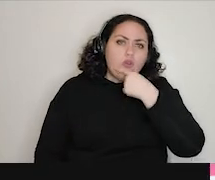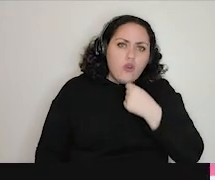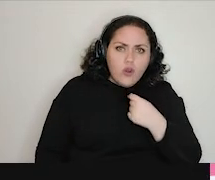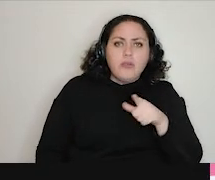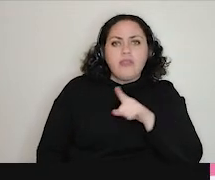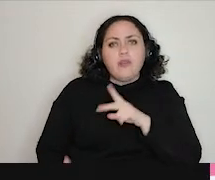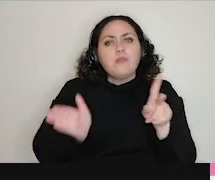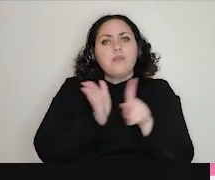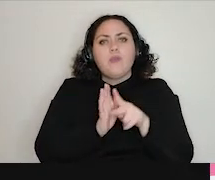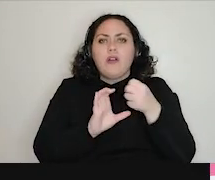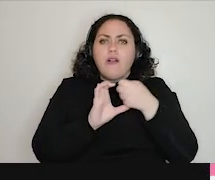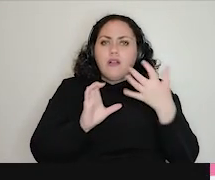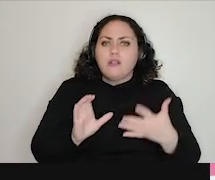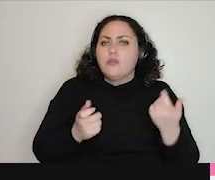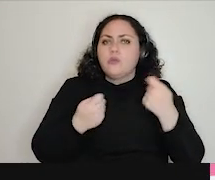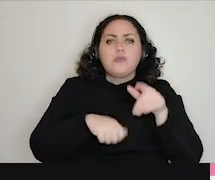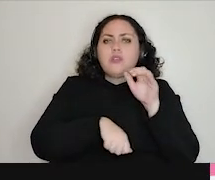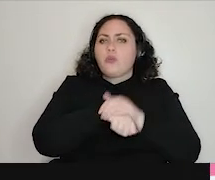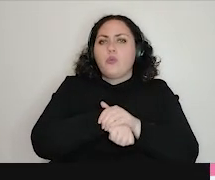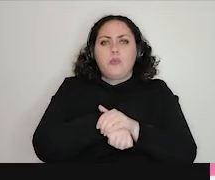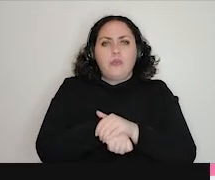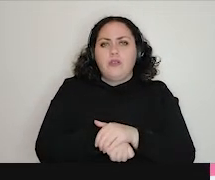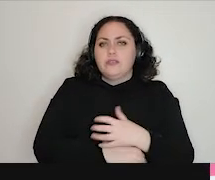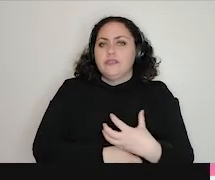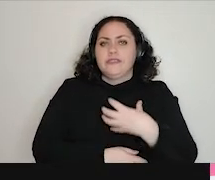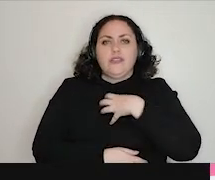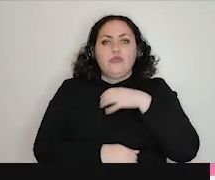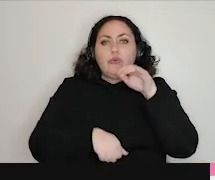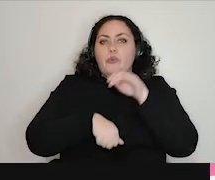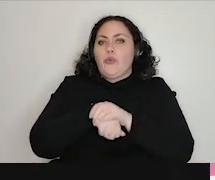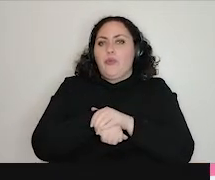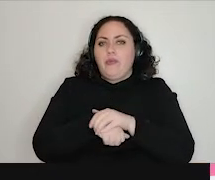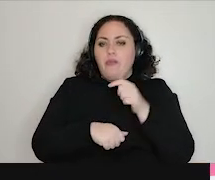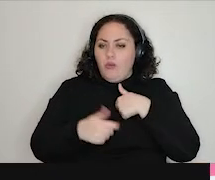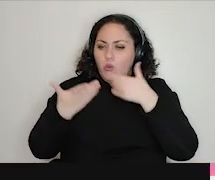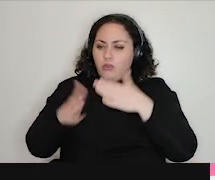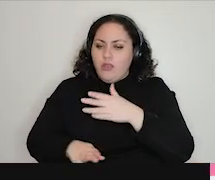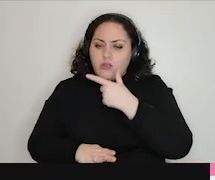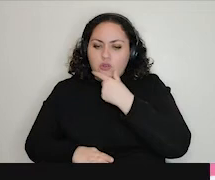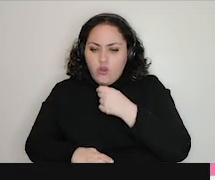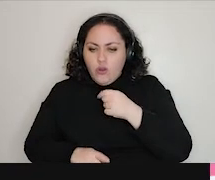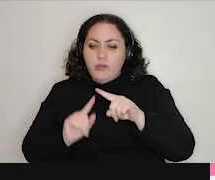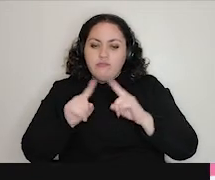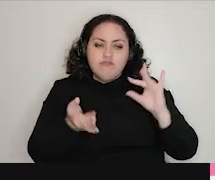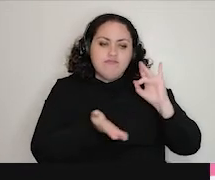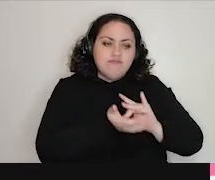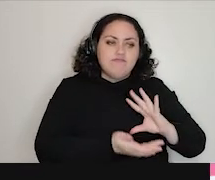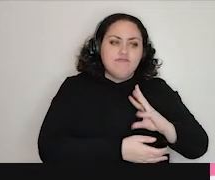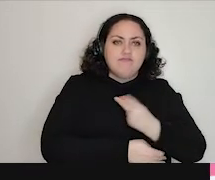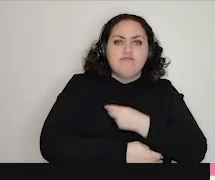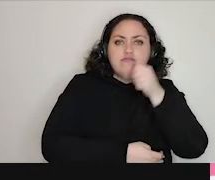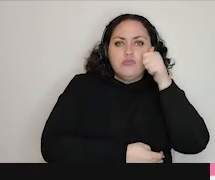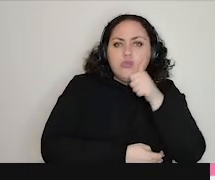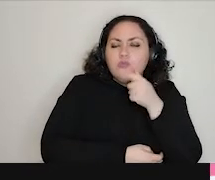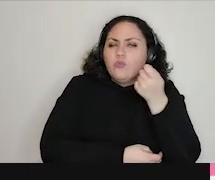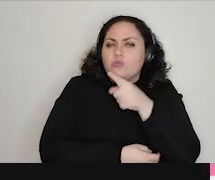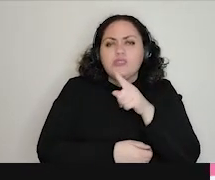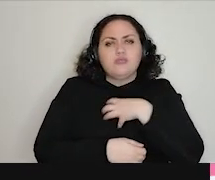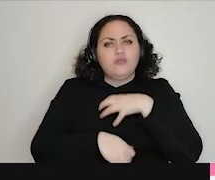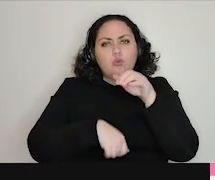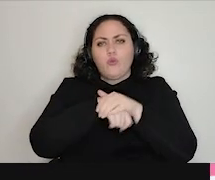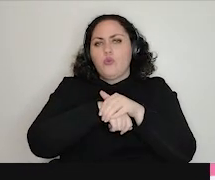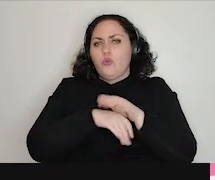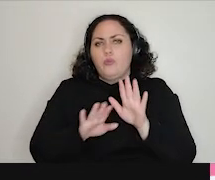ter o corpo que você tem, que você não precisa se sentir culpado por você ter nascido dessa maneira, né? A gente precisa